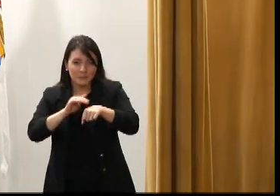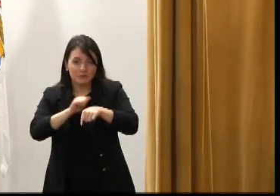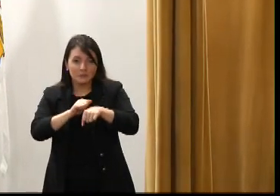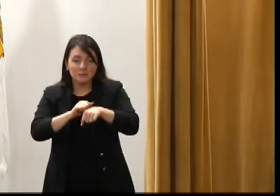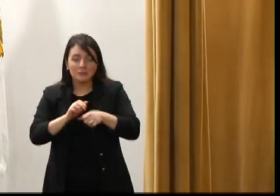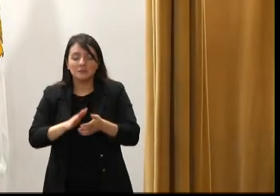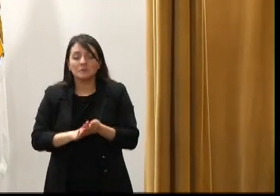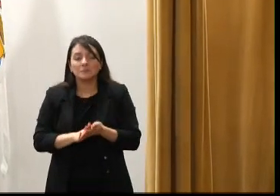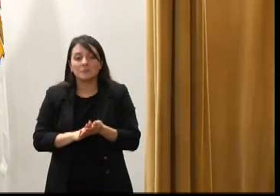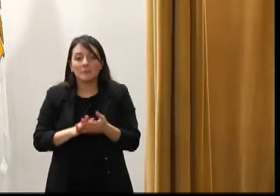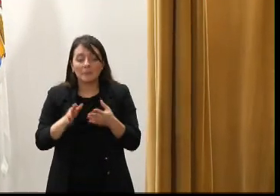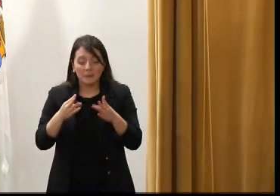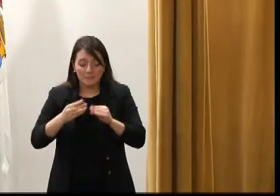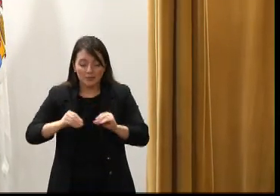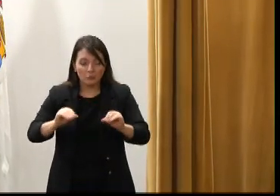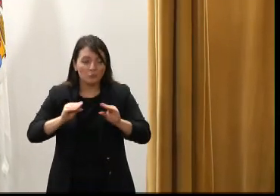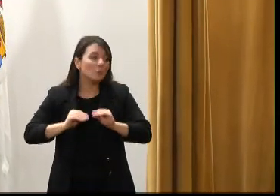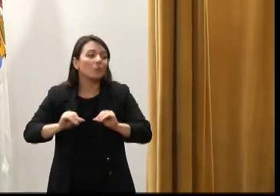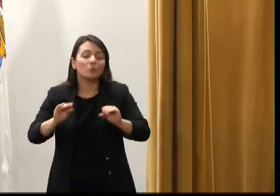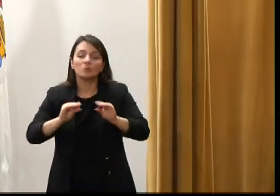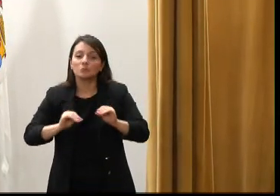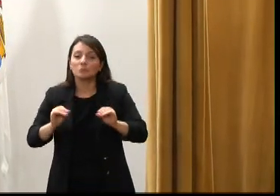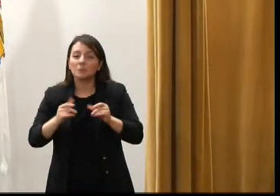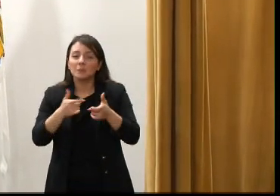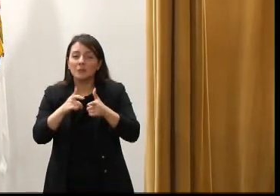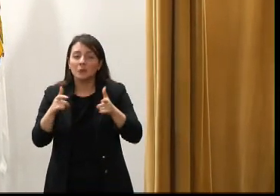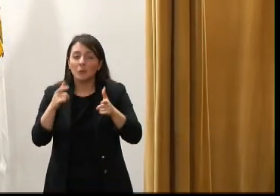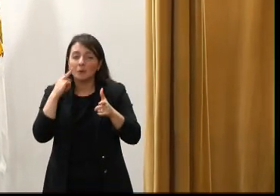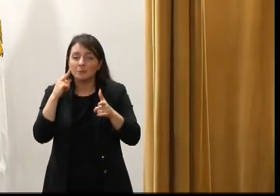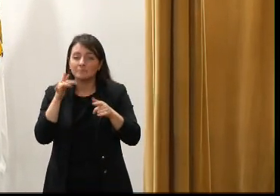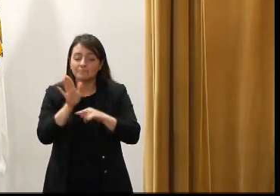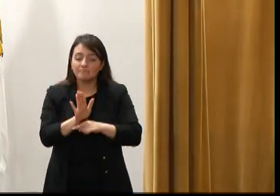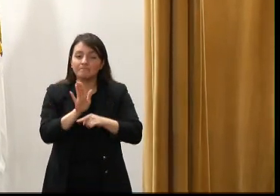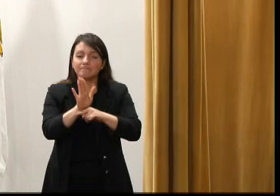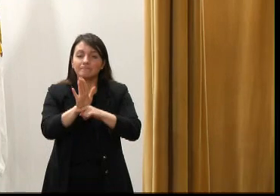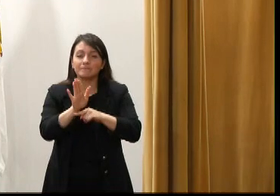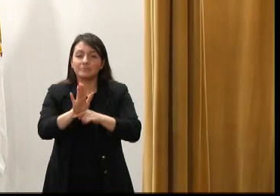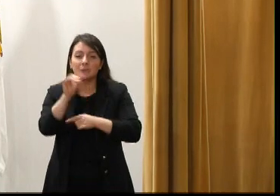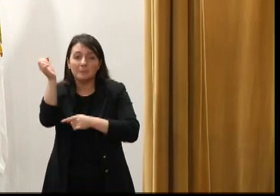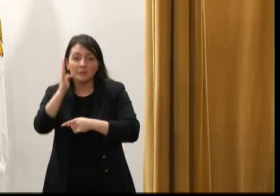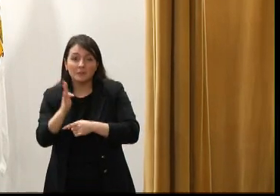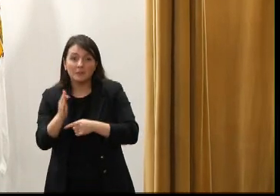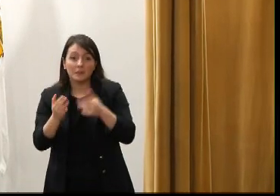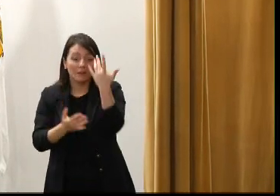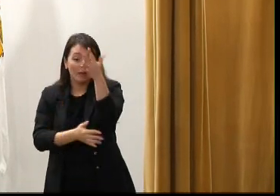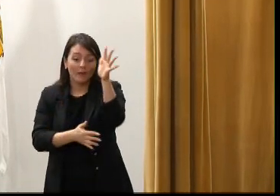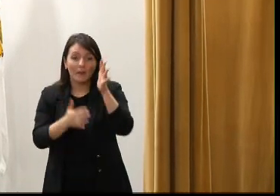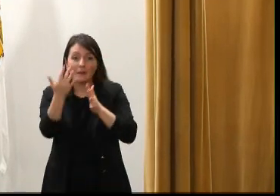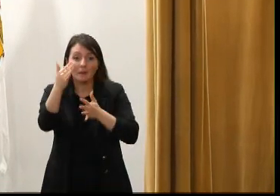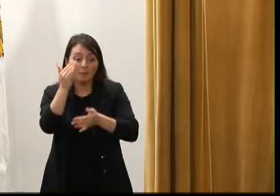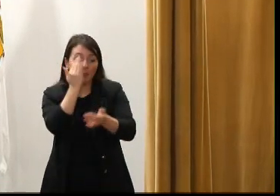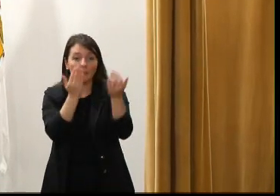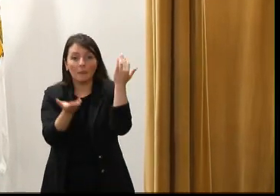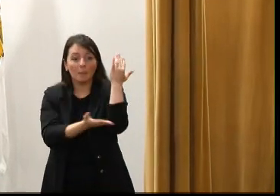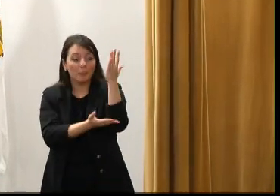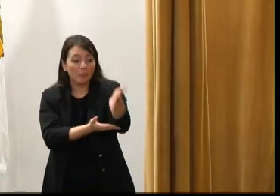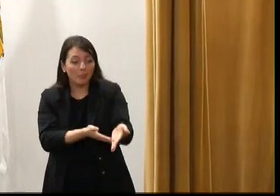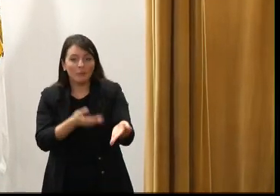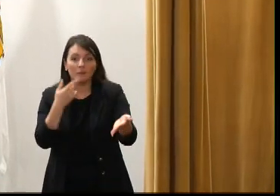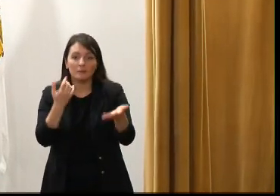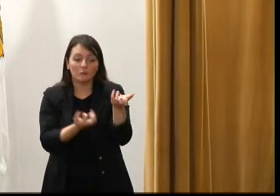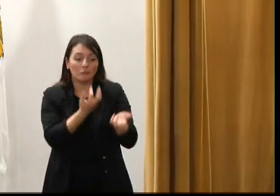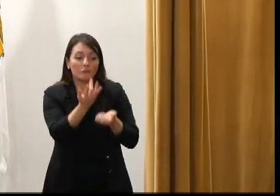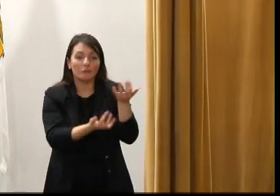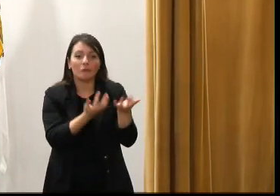do solo. E talvez seja aqui uma das maiores contribuições brasileiras: desmatamento e queimada. E depois aqui